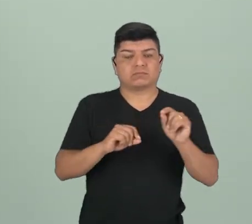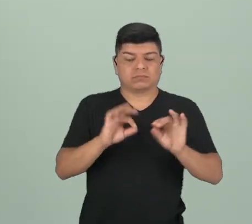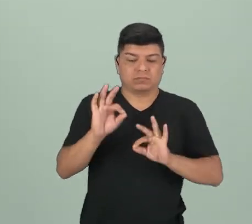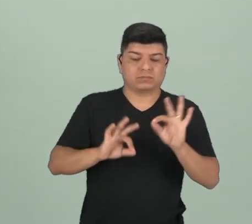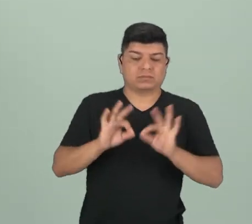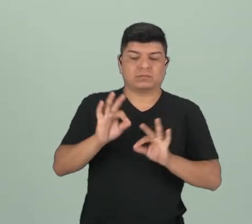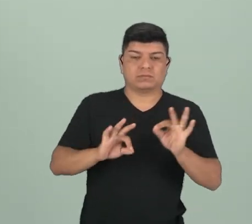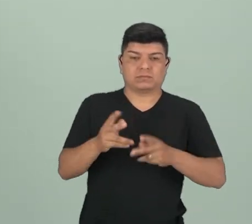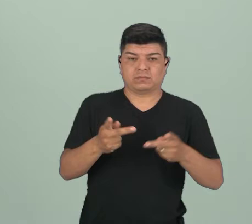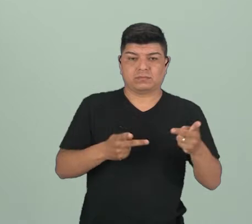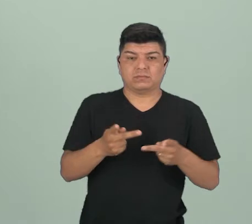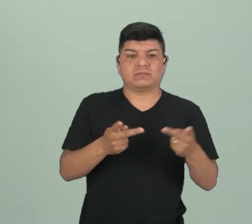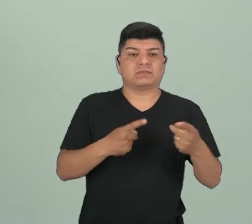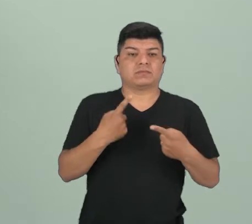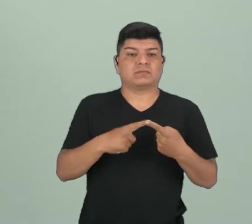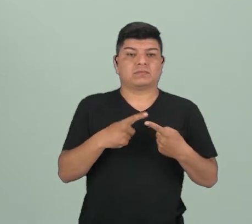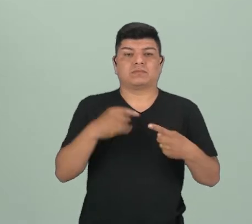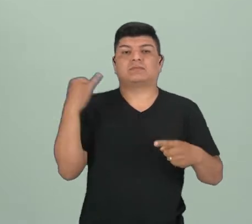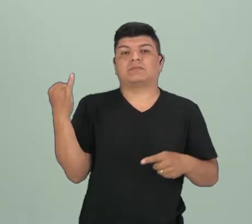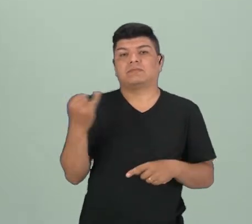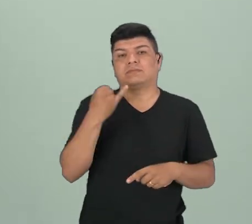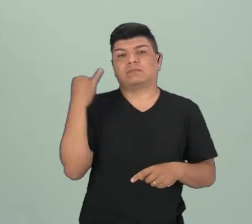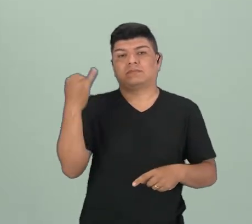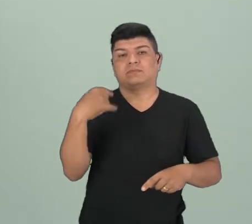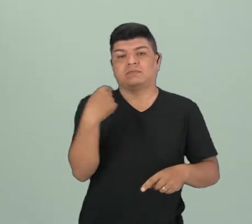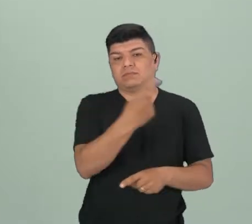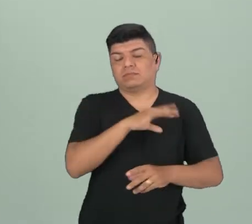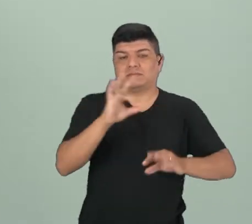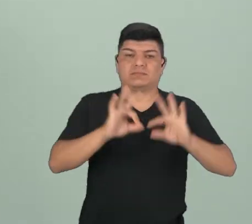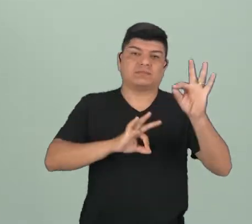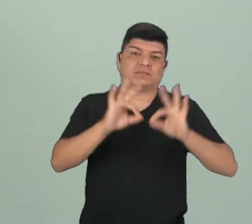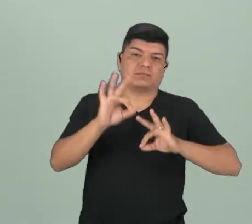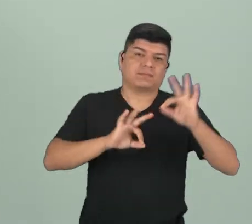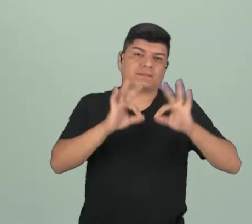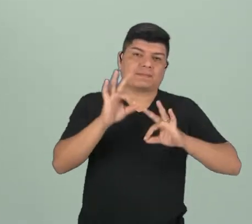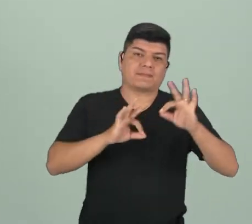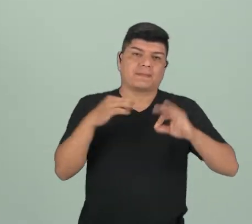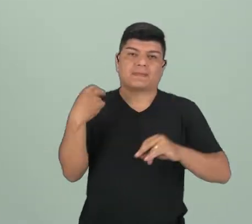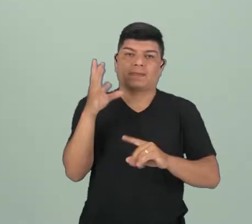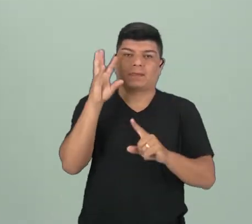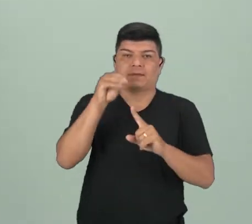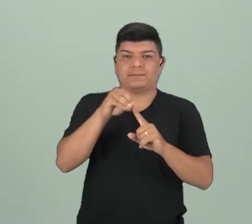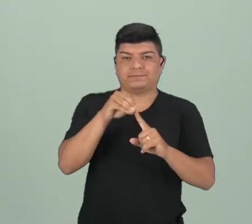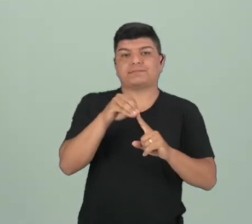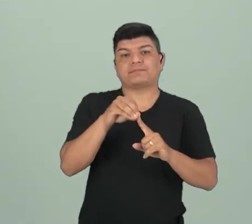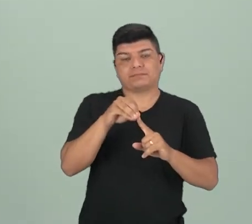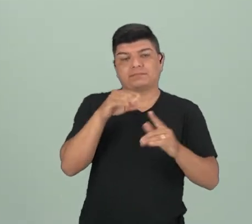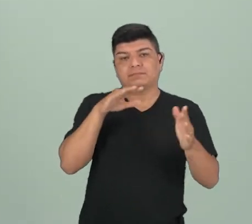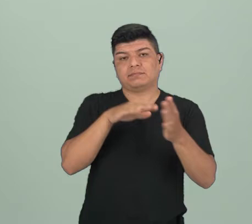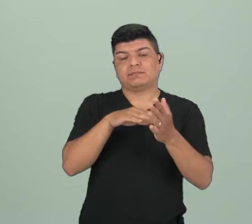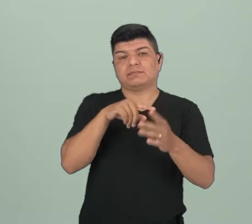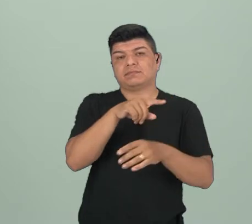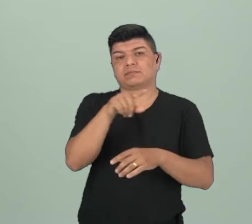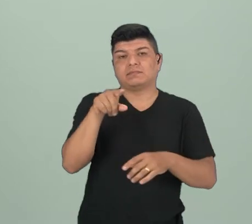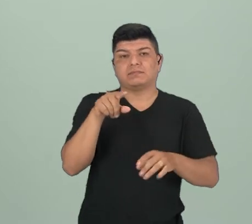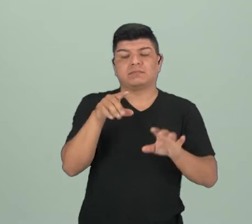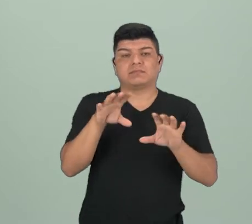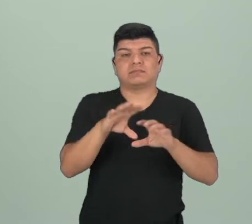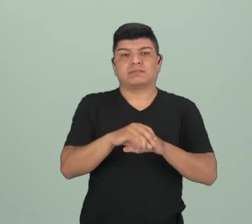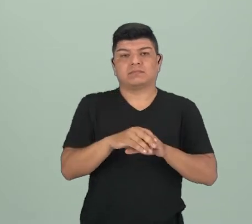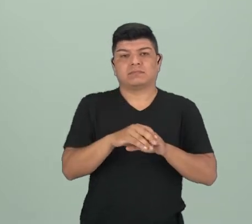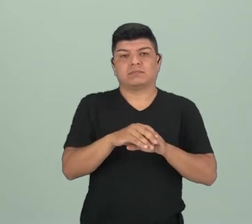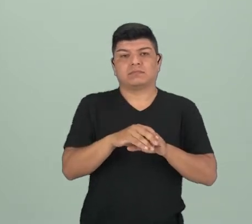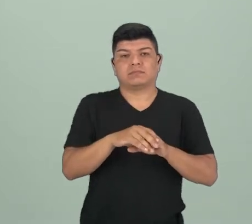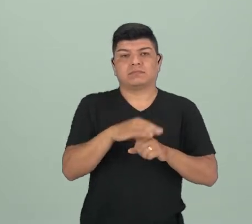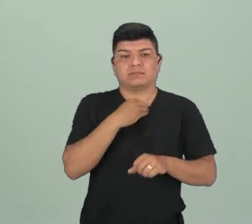planos, porque assim, isso é importante para nós nos organizarmos e definirmos nossa meta, até para as